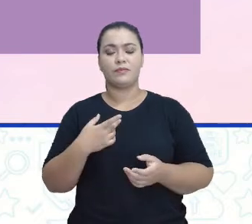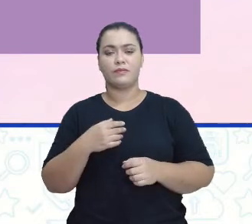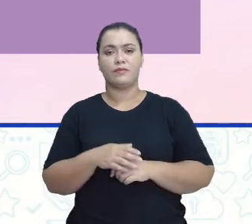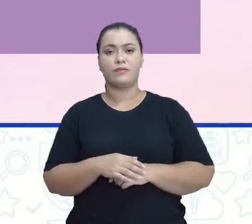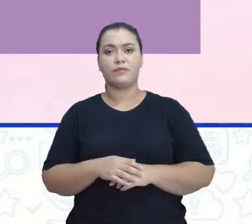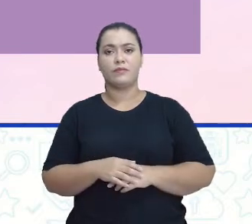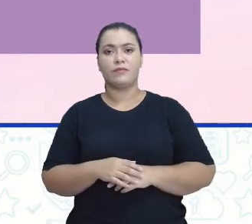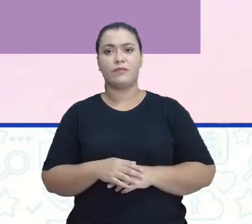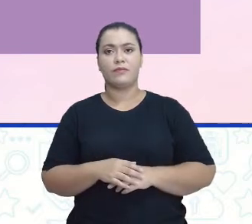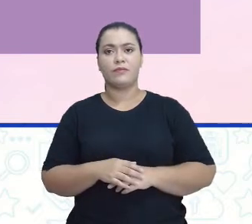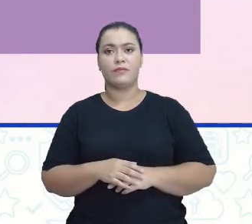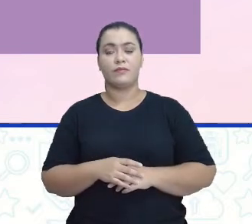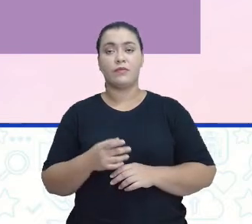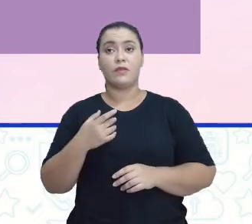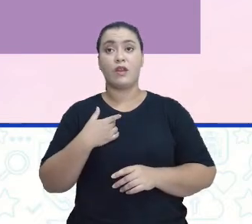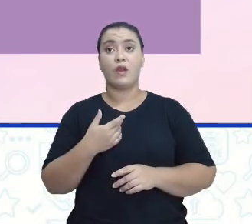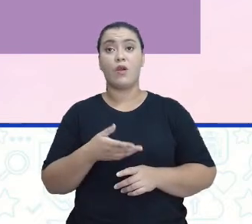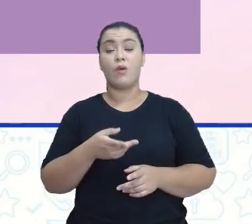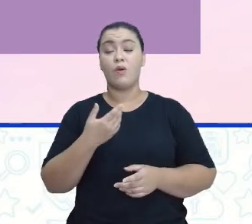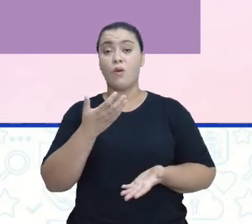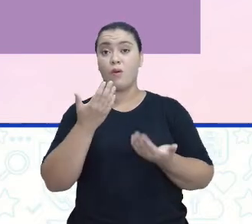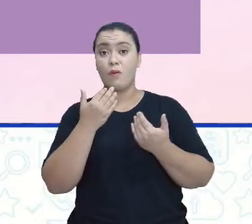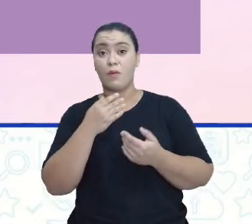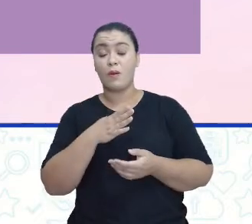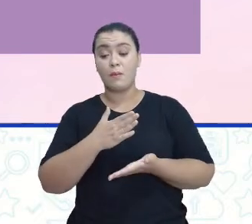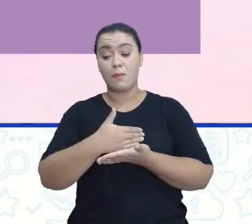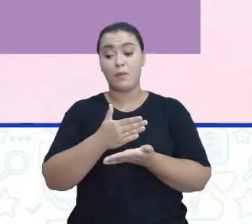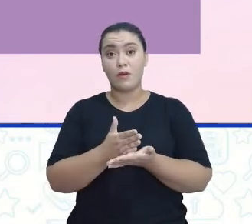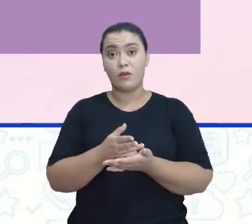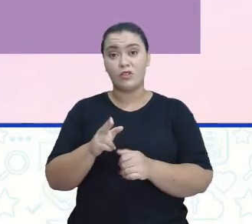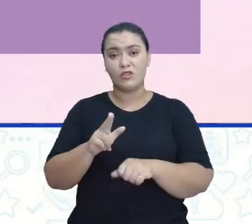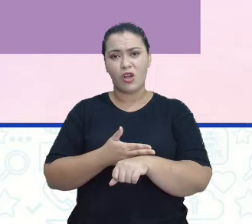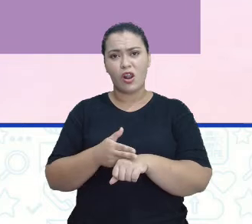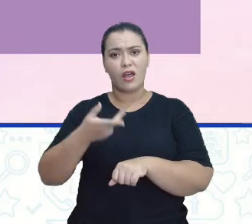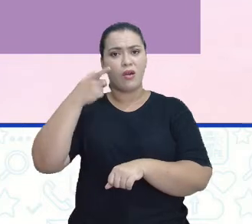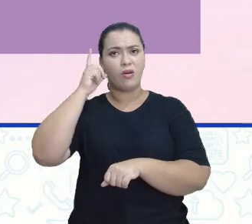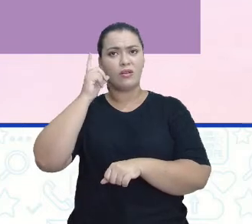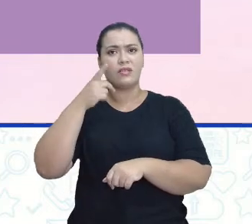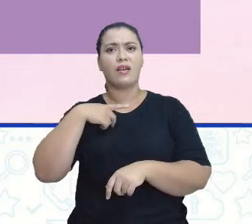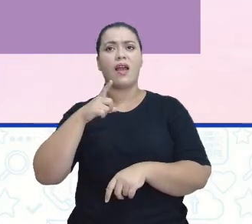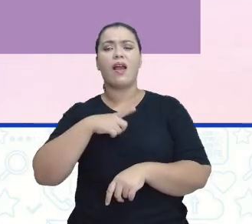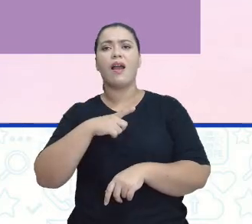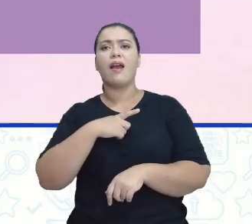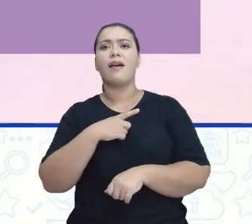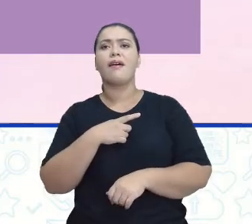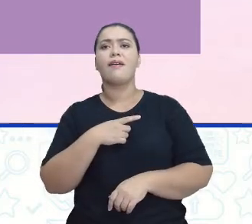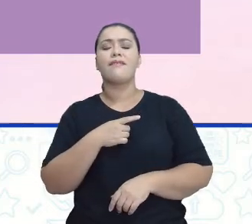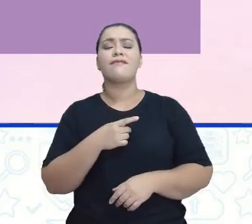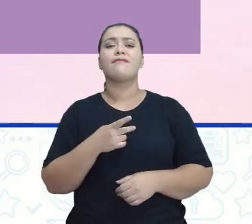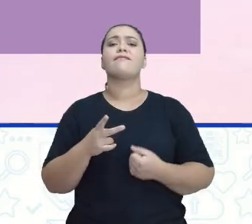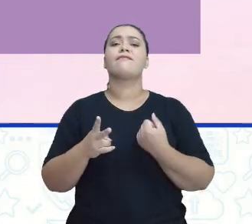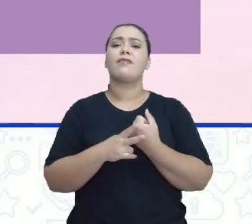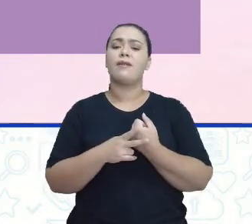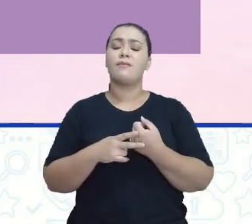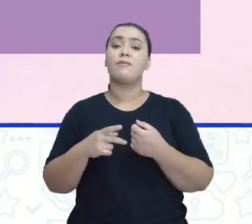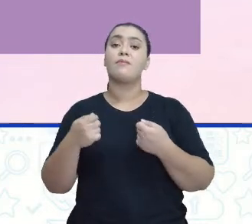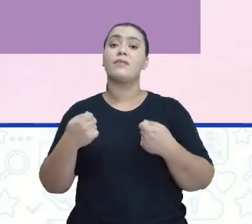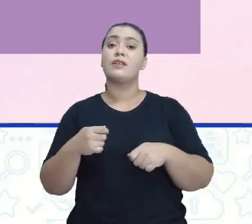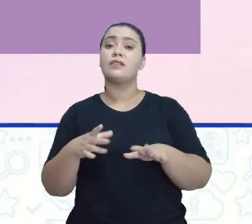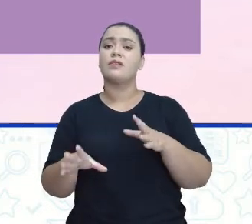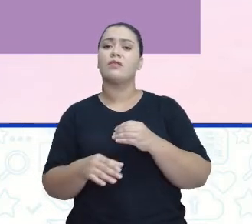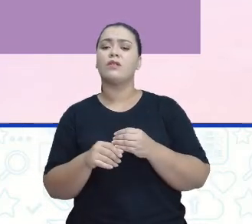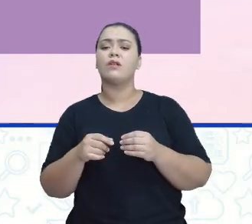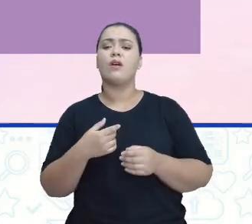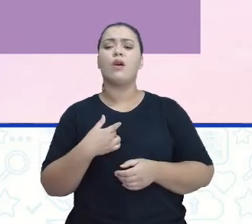Eu comi bolo de chocolate ontem. Aqui eu tenho um verbo que eu preciso de um complemento. Eu